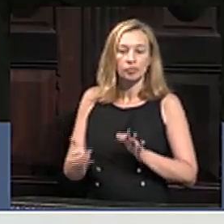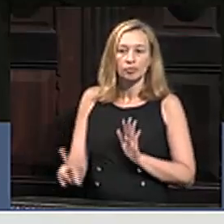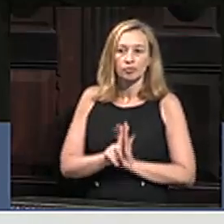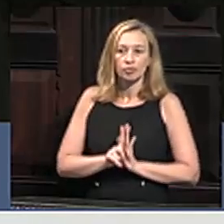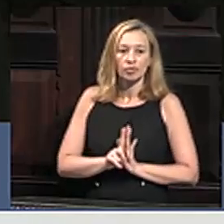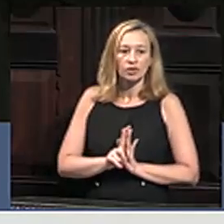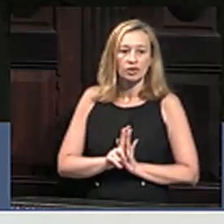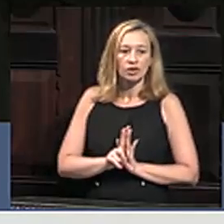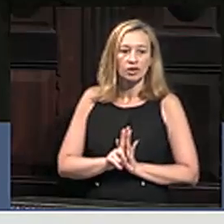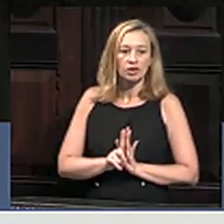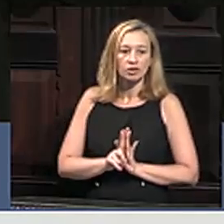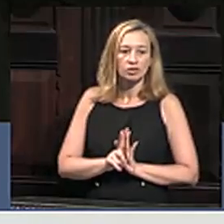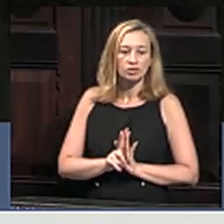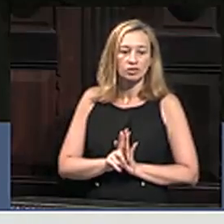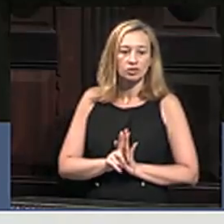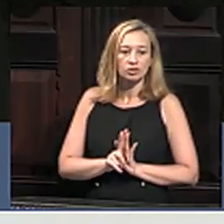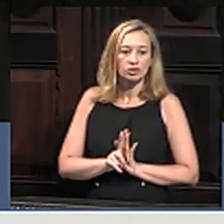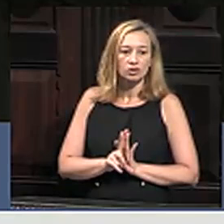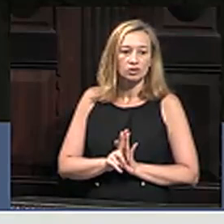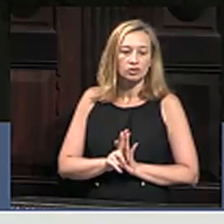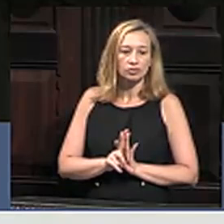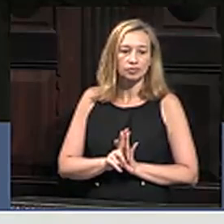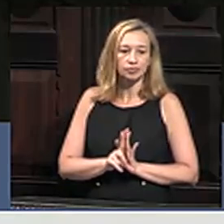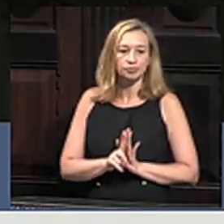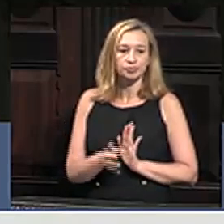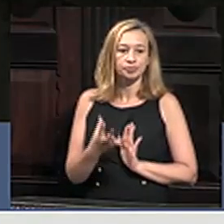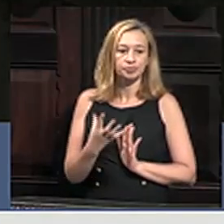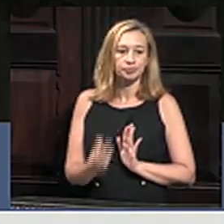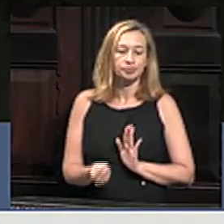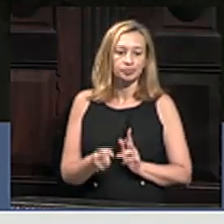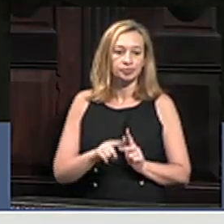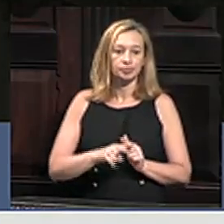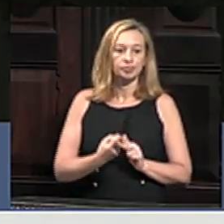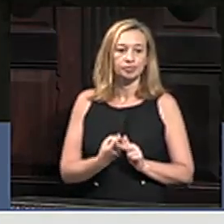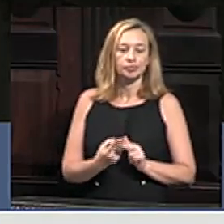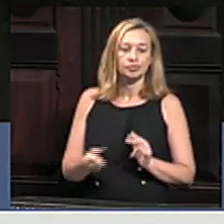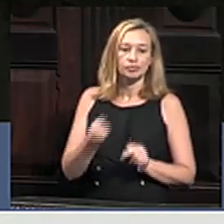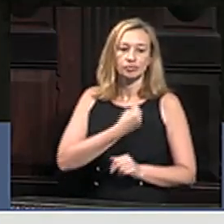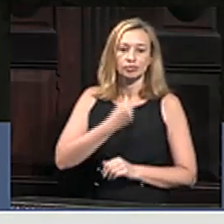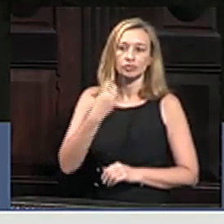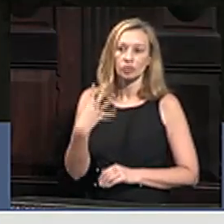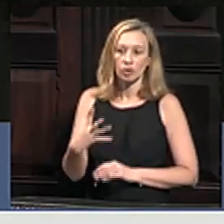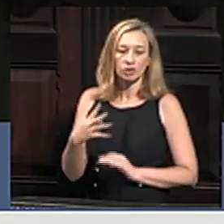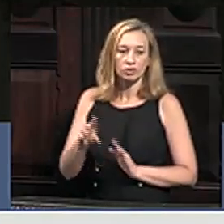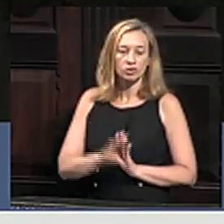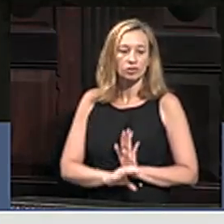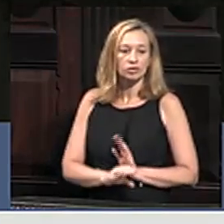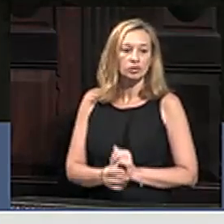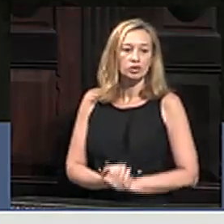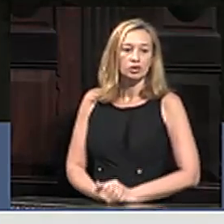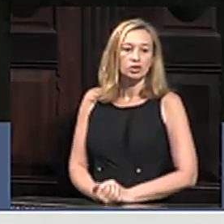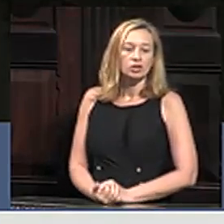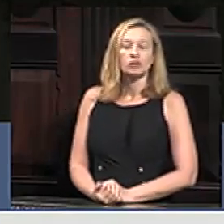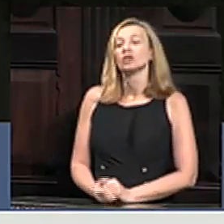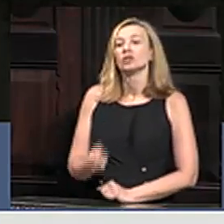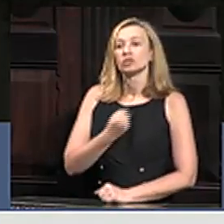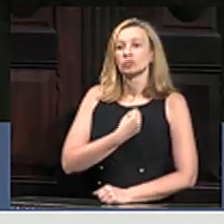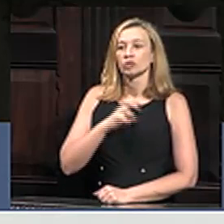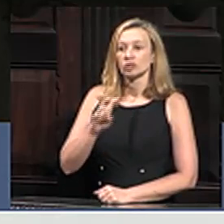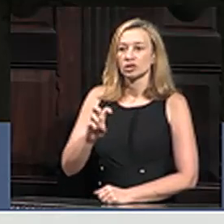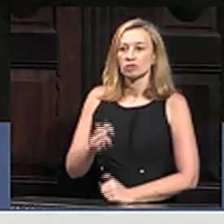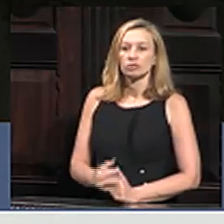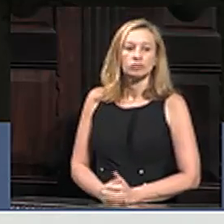lei. Então, acato a emenda modificativa número 4. A modificativa número